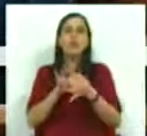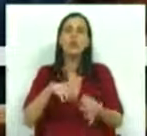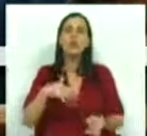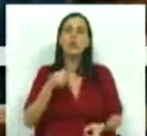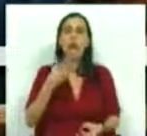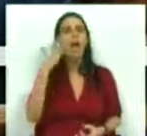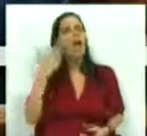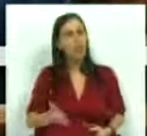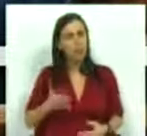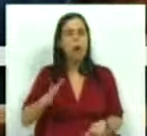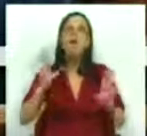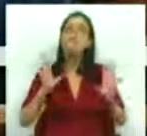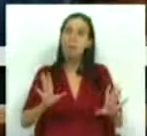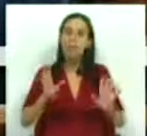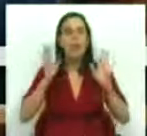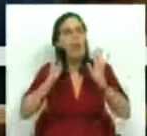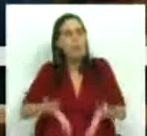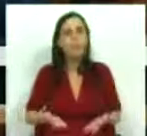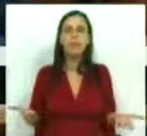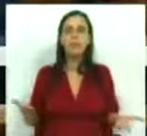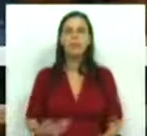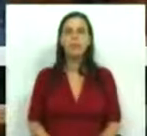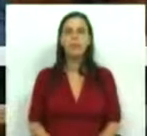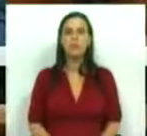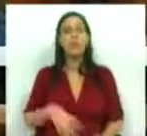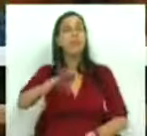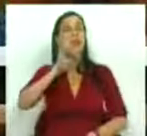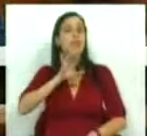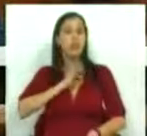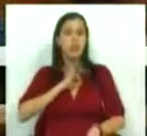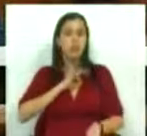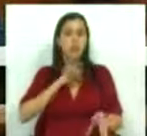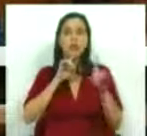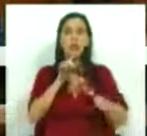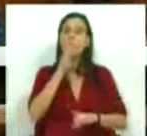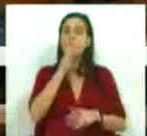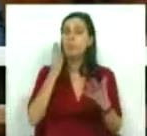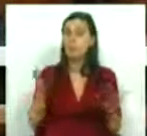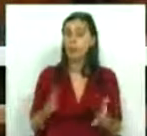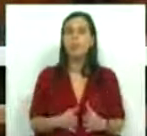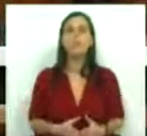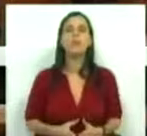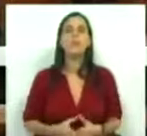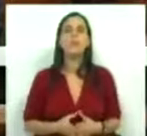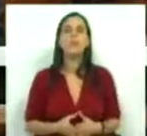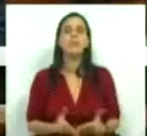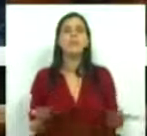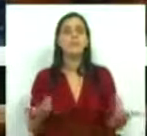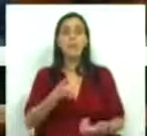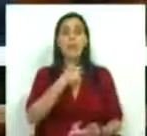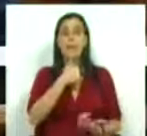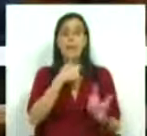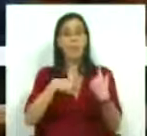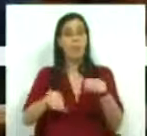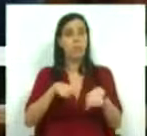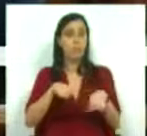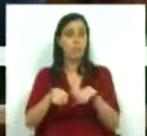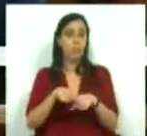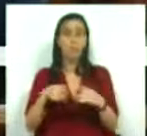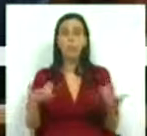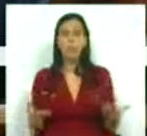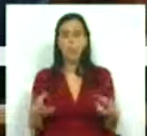solidariedade que é dura, mas que é mesmo necessária? Senhoras e senhores deputados, nas decisões